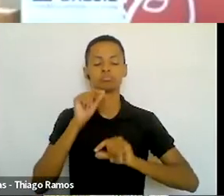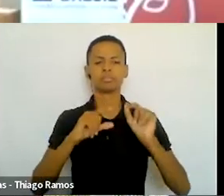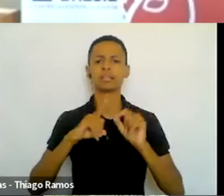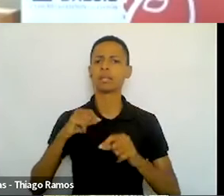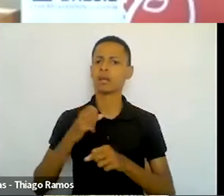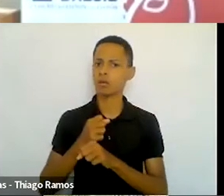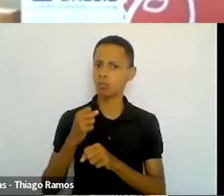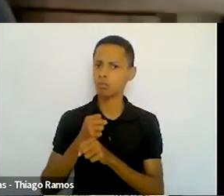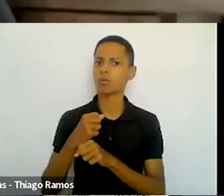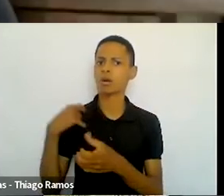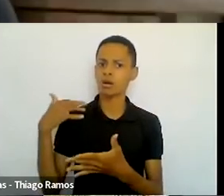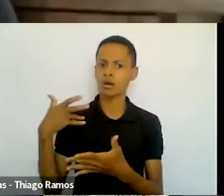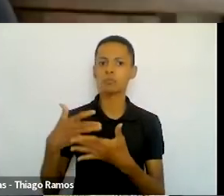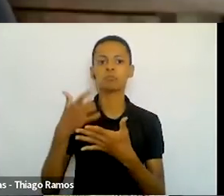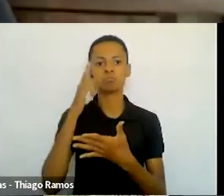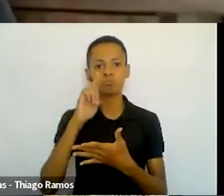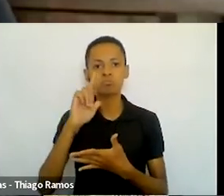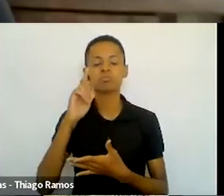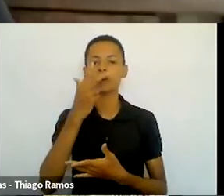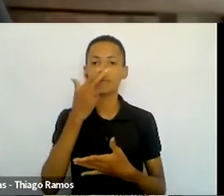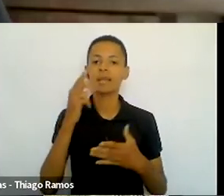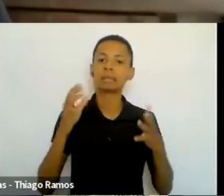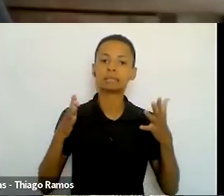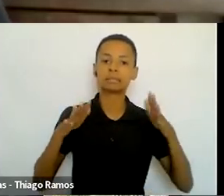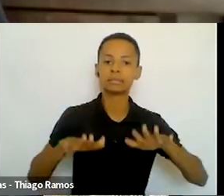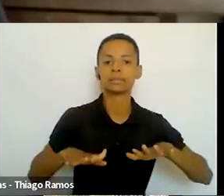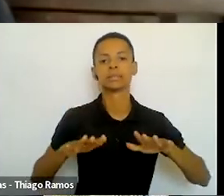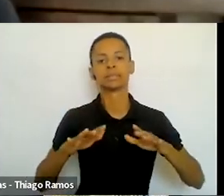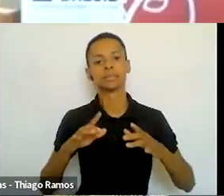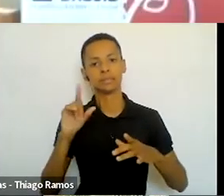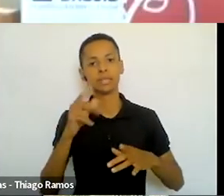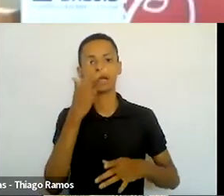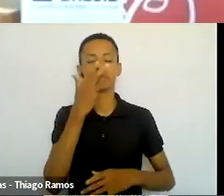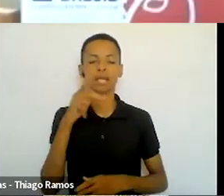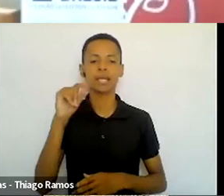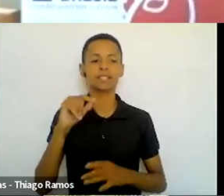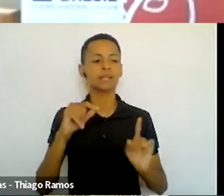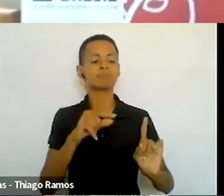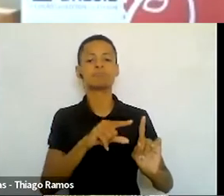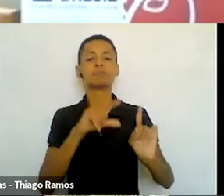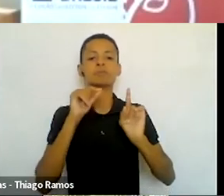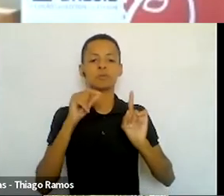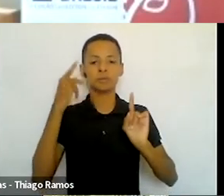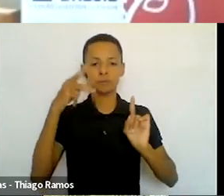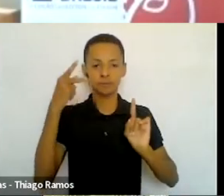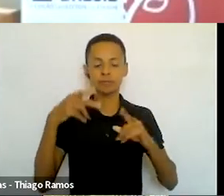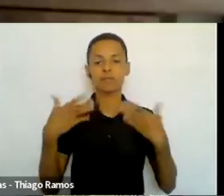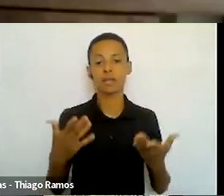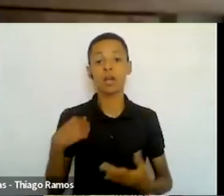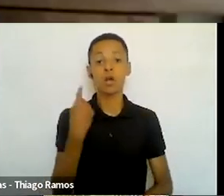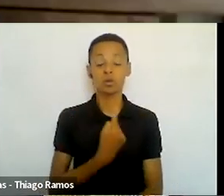funcionou como uma ideia de inclusão, esta lógica de escolher representantes. No Brasil, nós temos uma